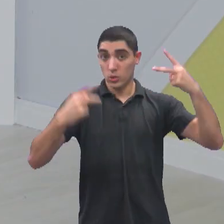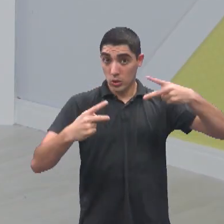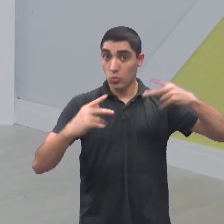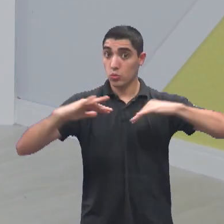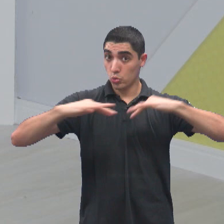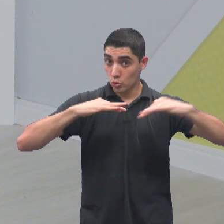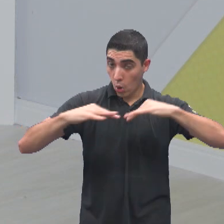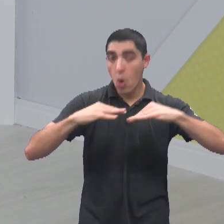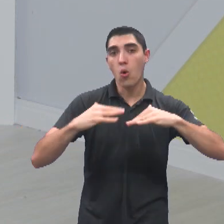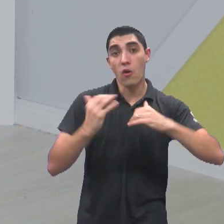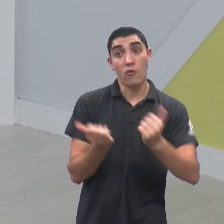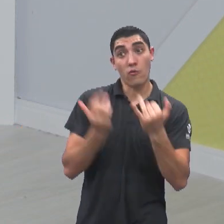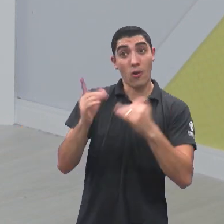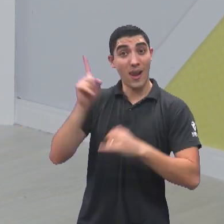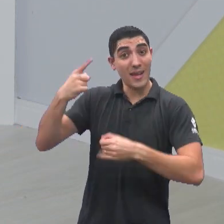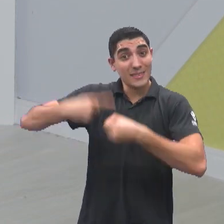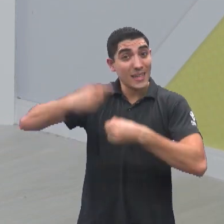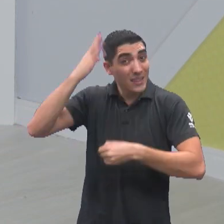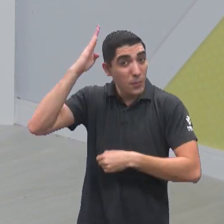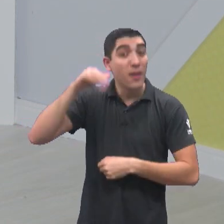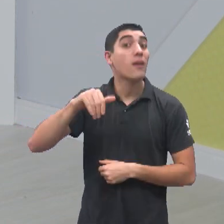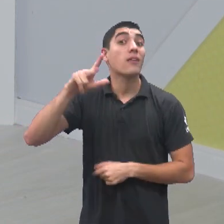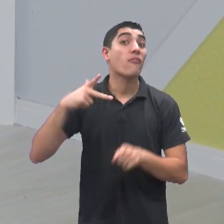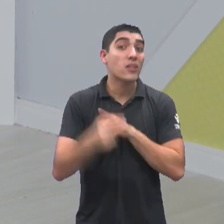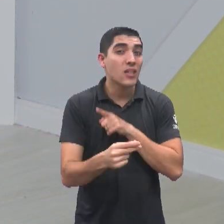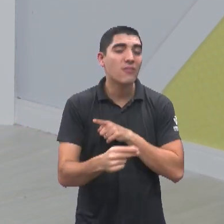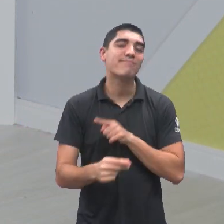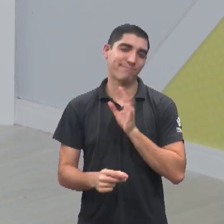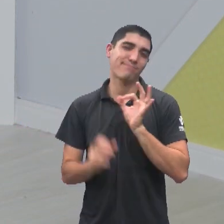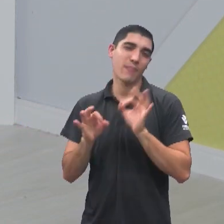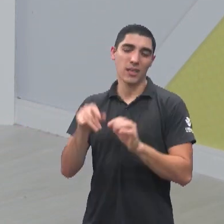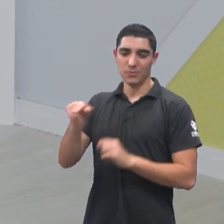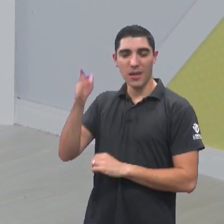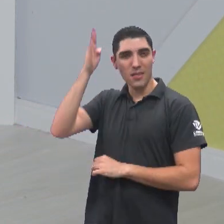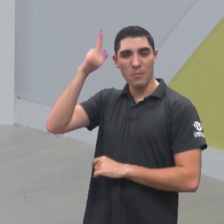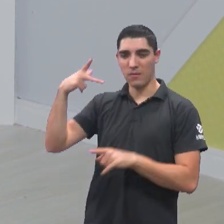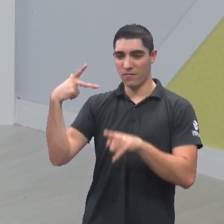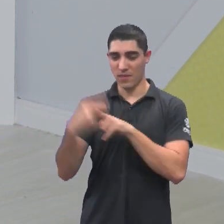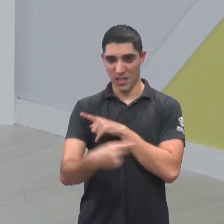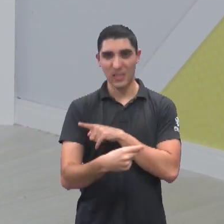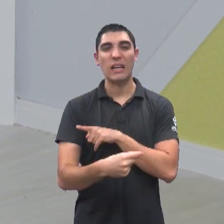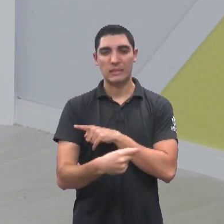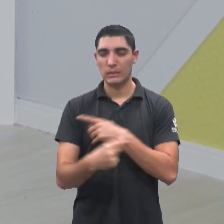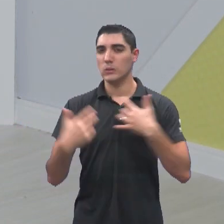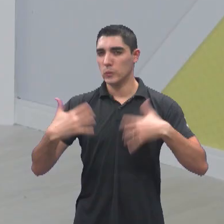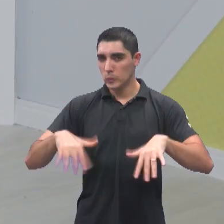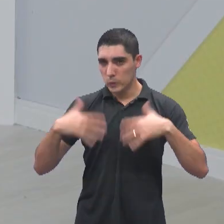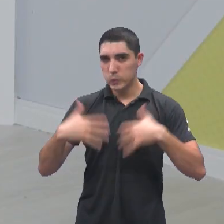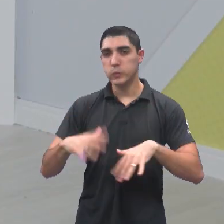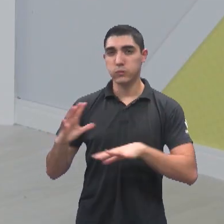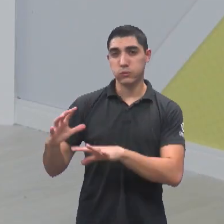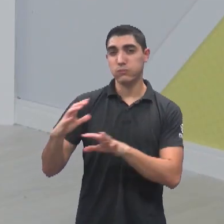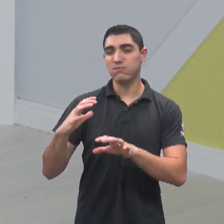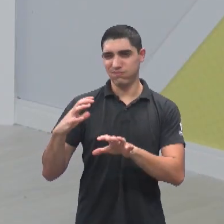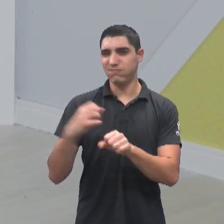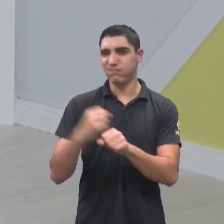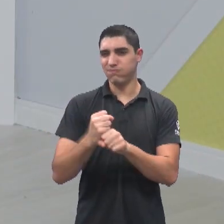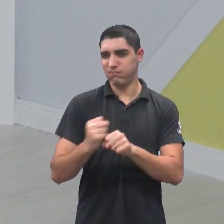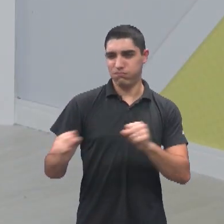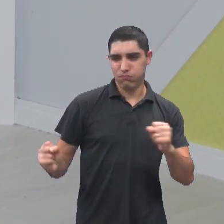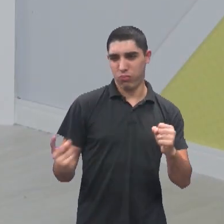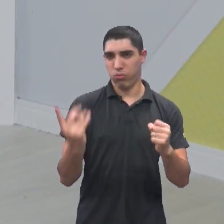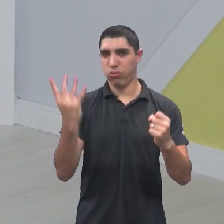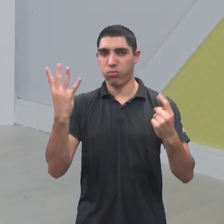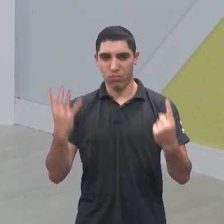da competição. Quem levou a melhor foram as donas da casa que venceram e venceram bem. Venceram por goleada. Vamos ver como é que foi o